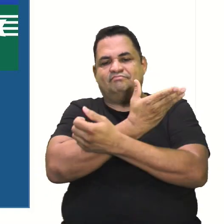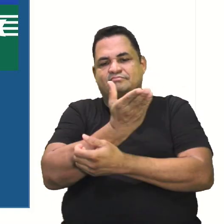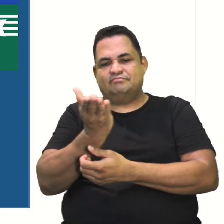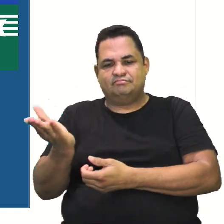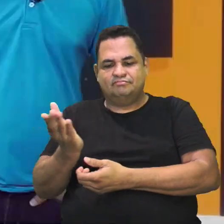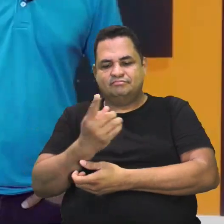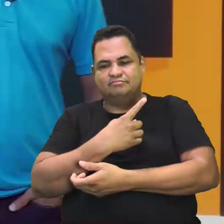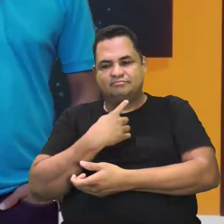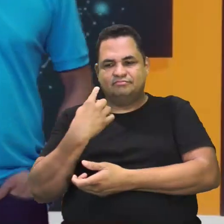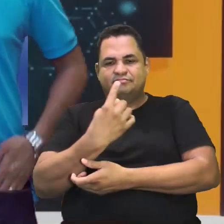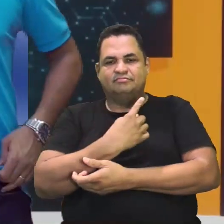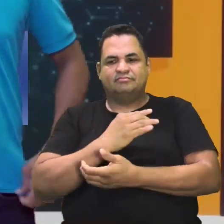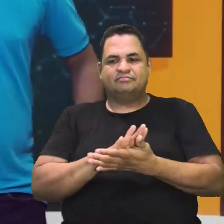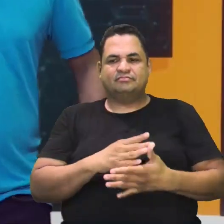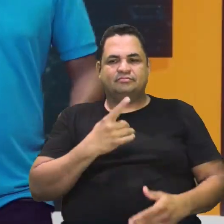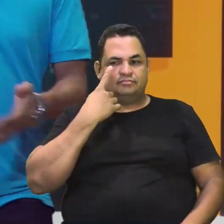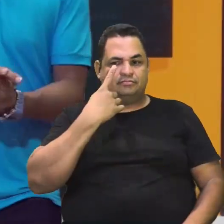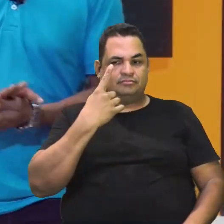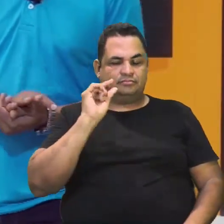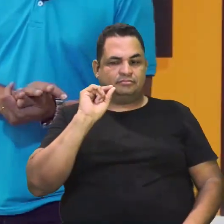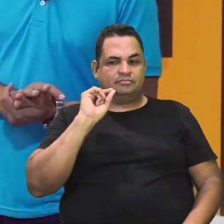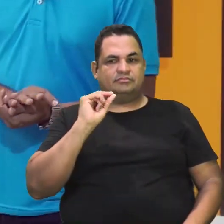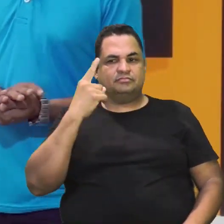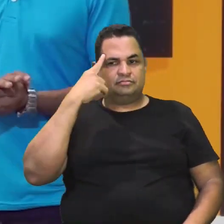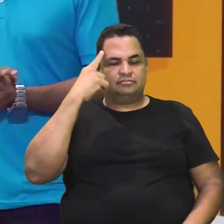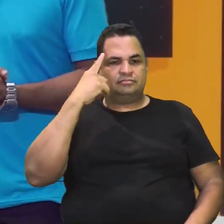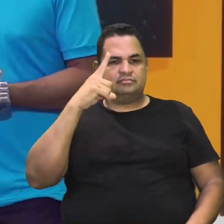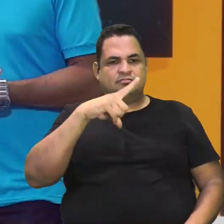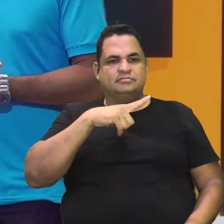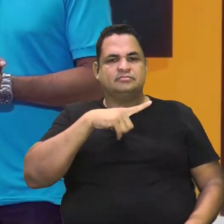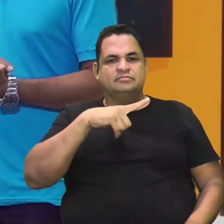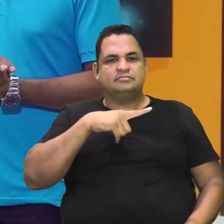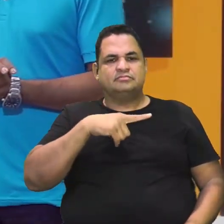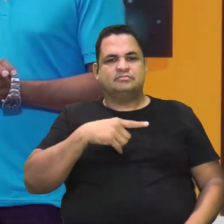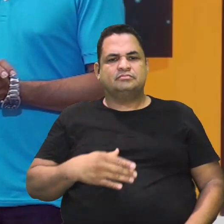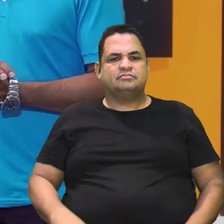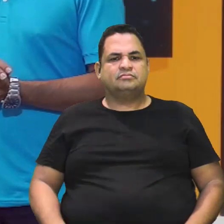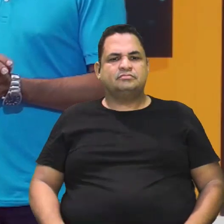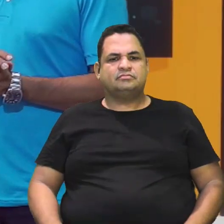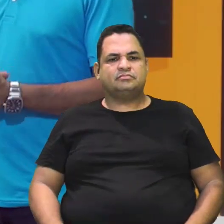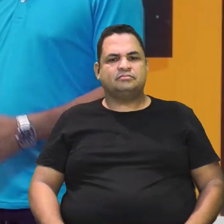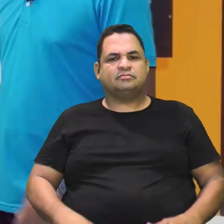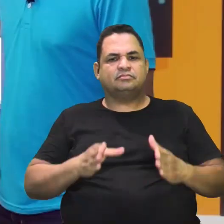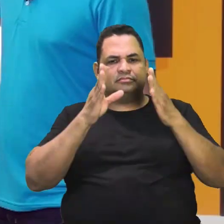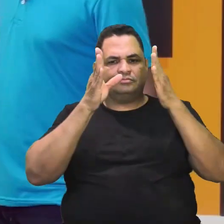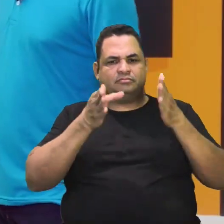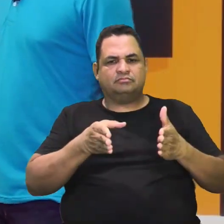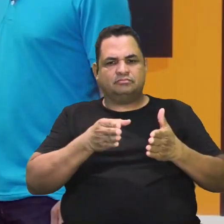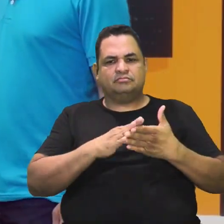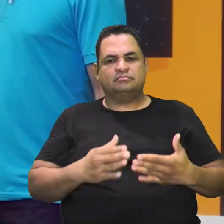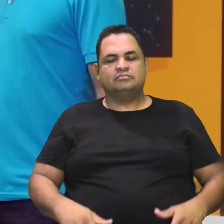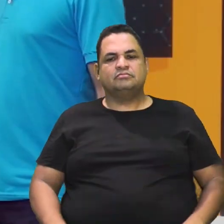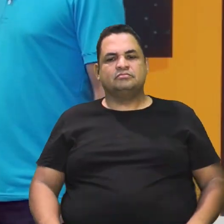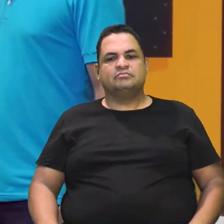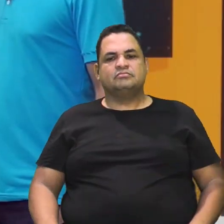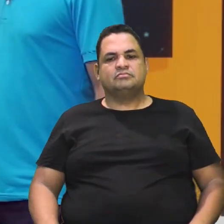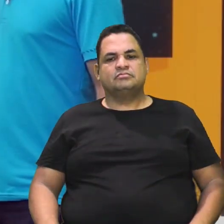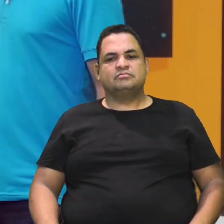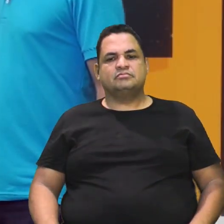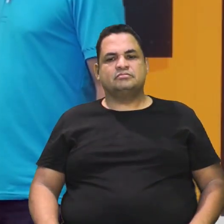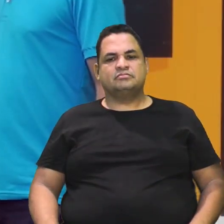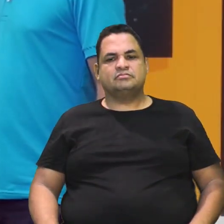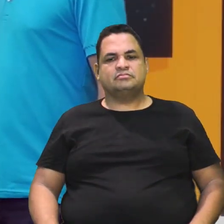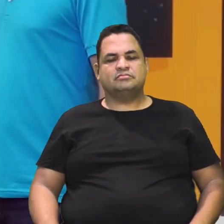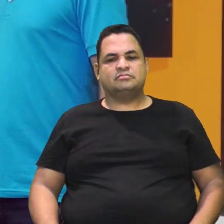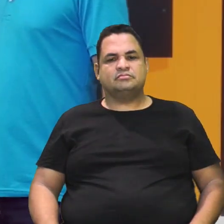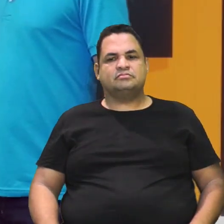por nós, tá certo? E aqui, vamos ver o que vocês acham? Tem retas paralelas aqui? Tem retas aqui, ó. paralelas. E tem